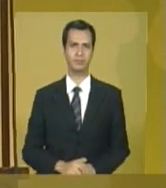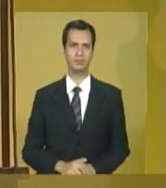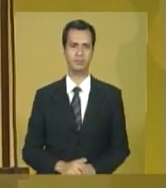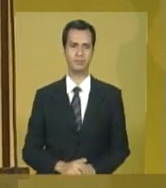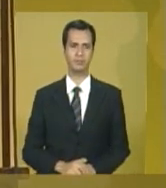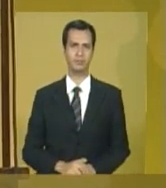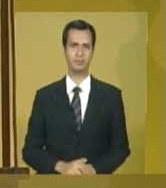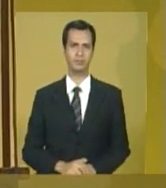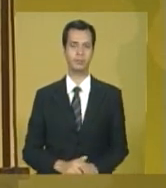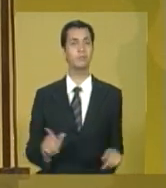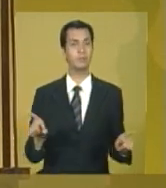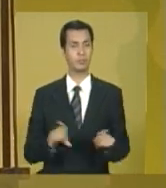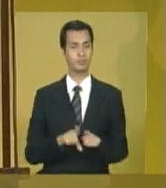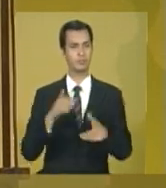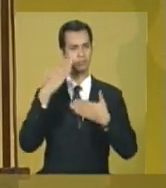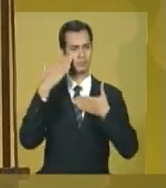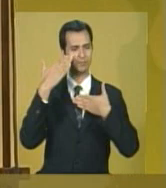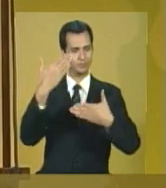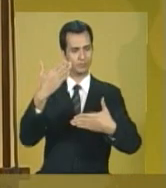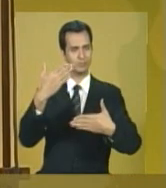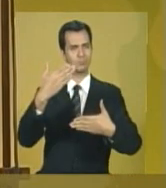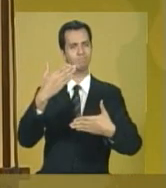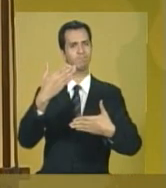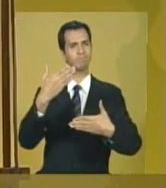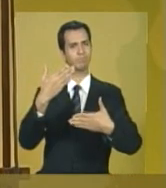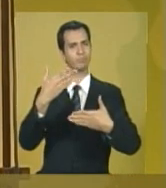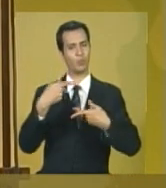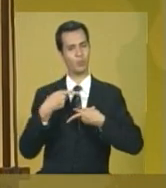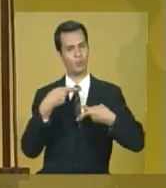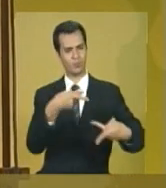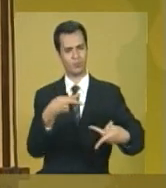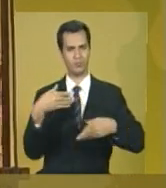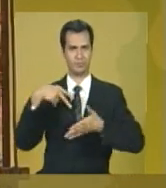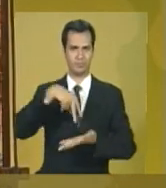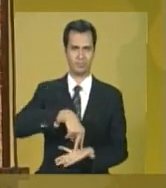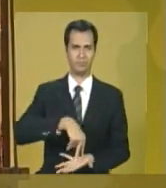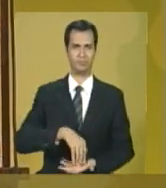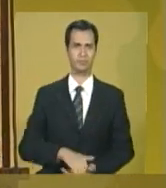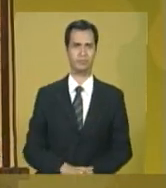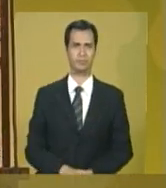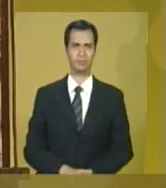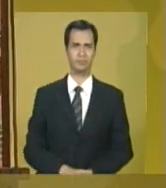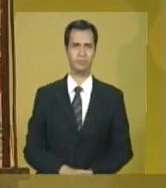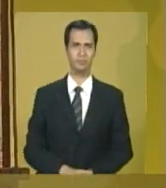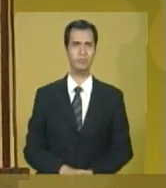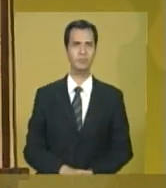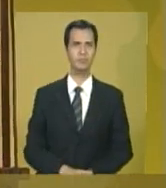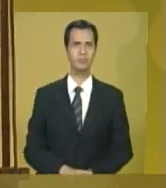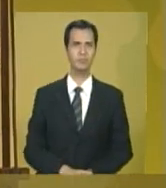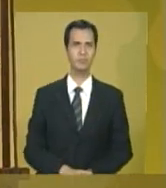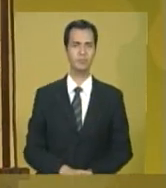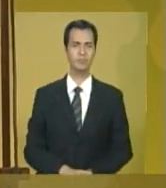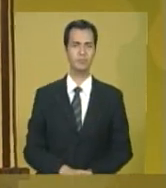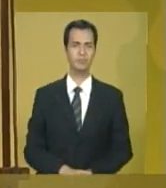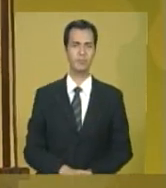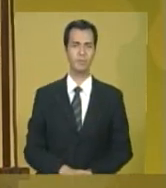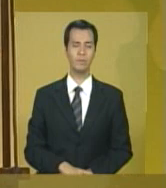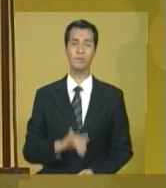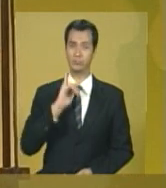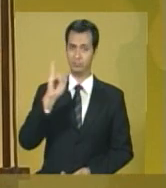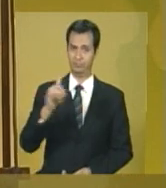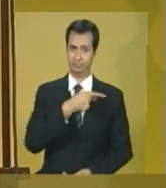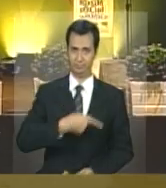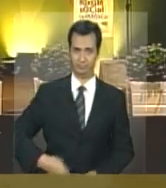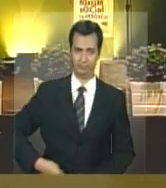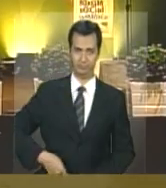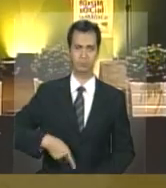E agradeço profundamente pela oportunidade. Presidenta Dilma, a realização